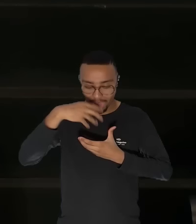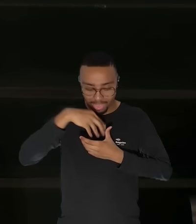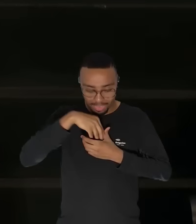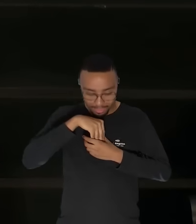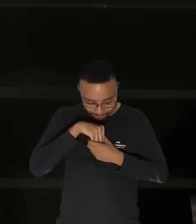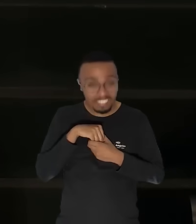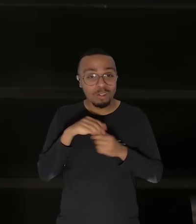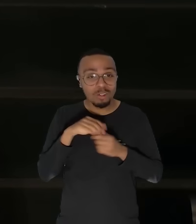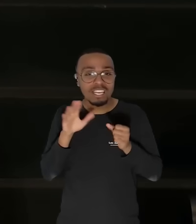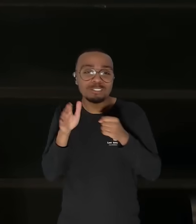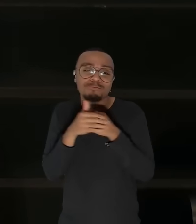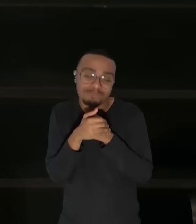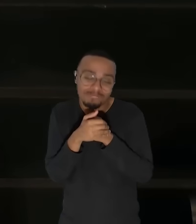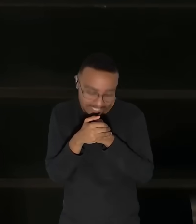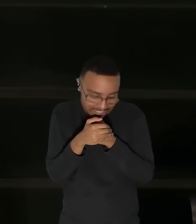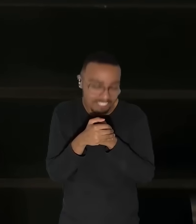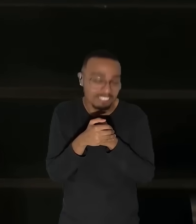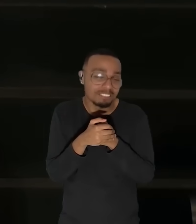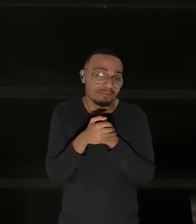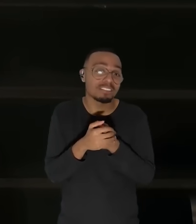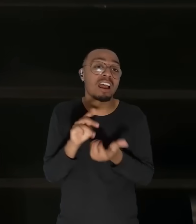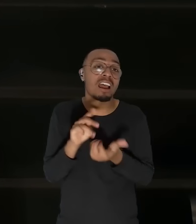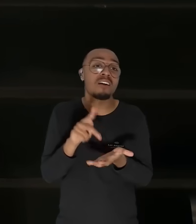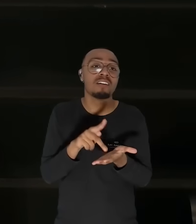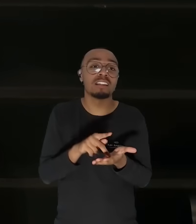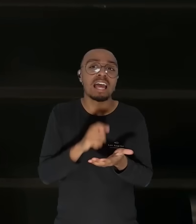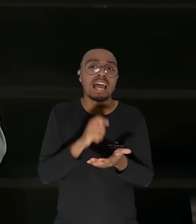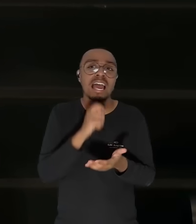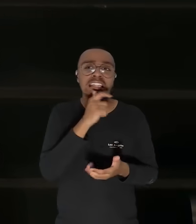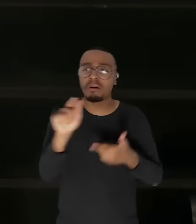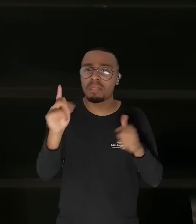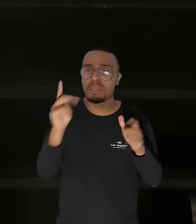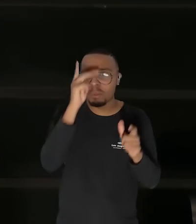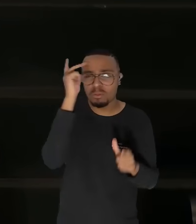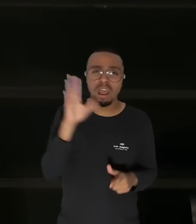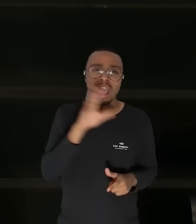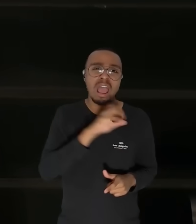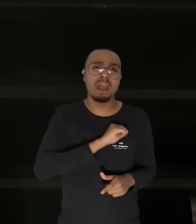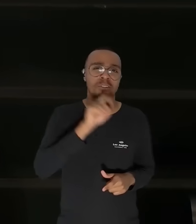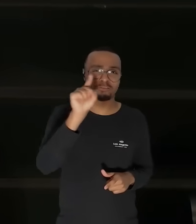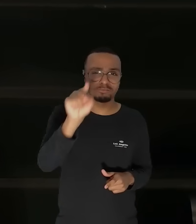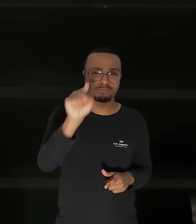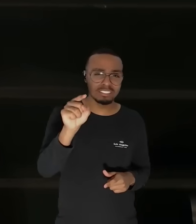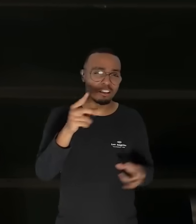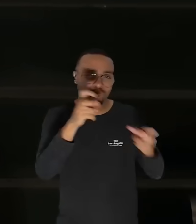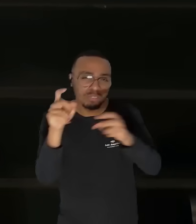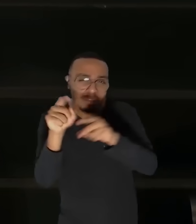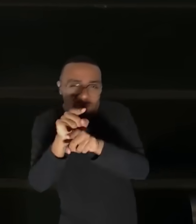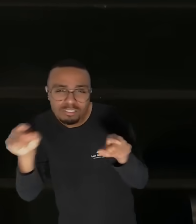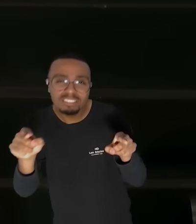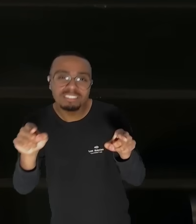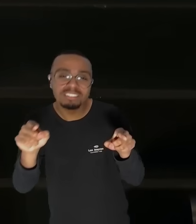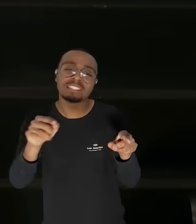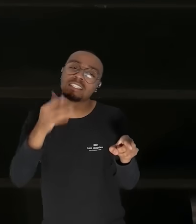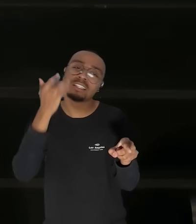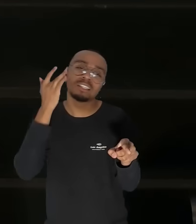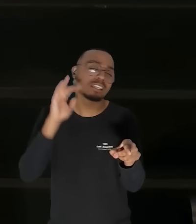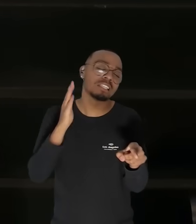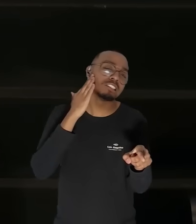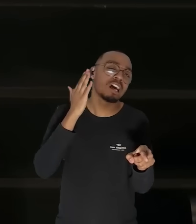A verdade é que por mais que as pessoas te amem, te observem, ninguém nunca vai conseguir decifrar o que acontece dentro de